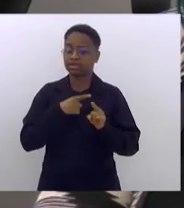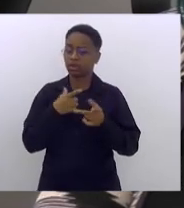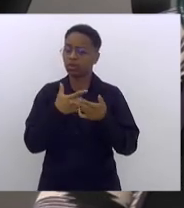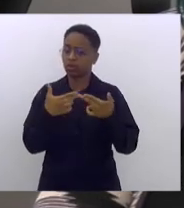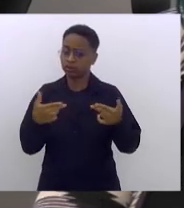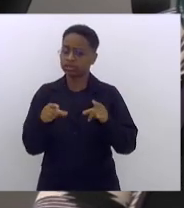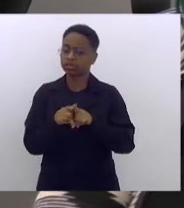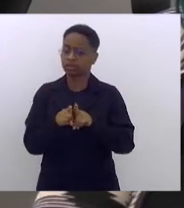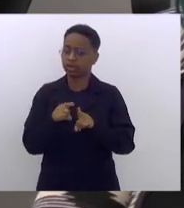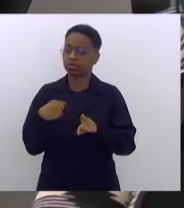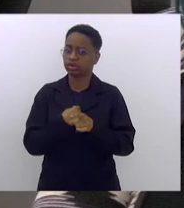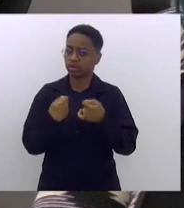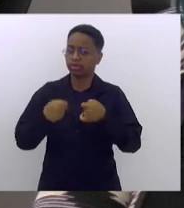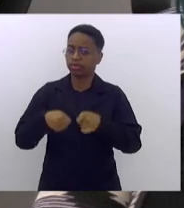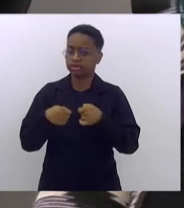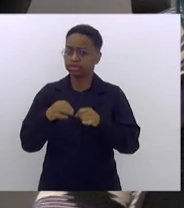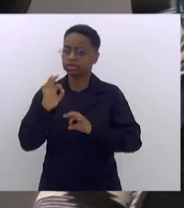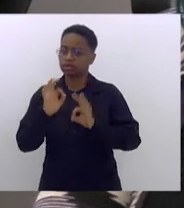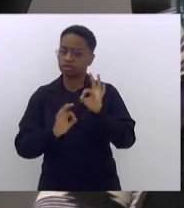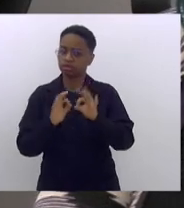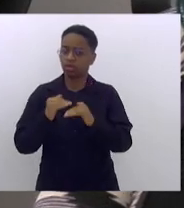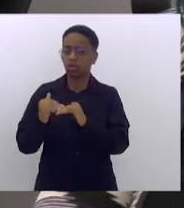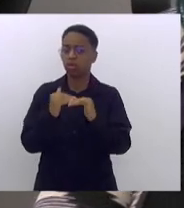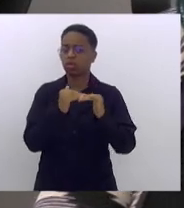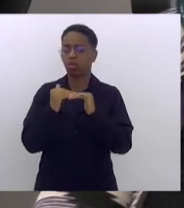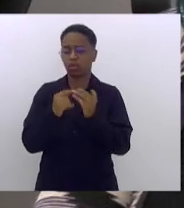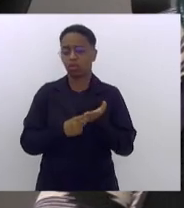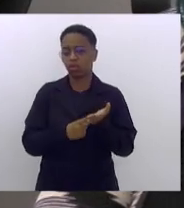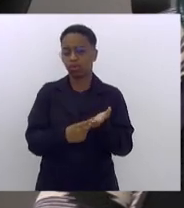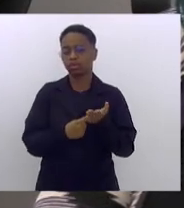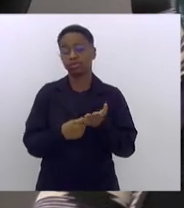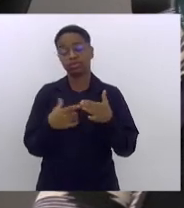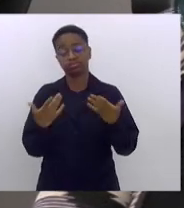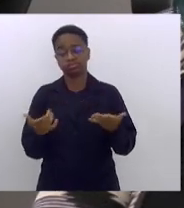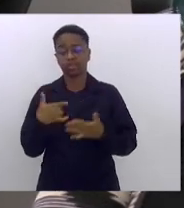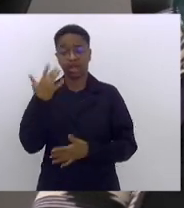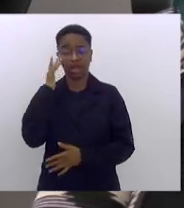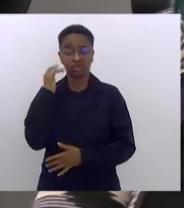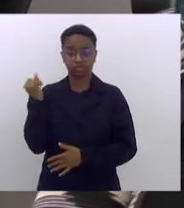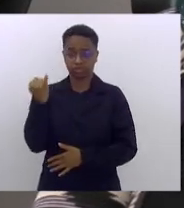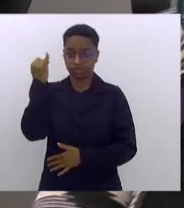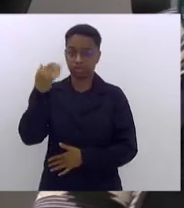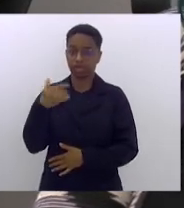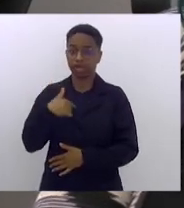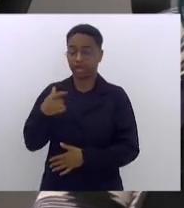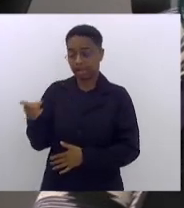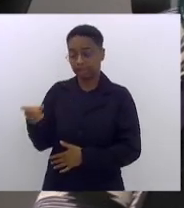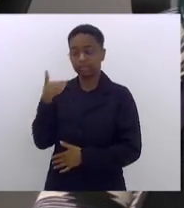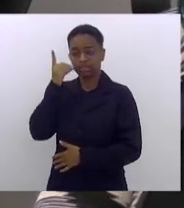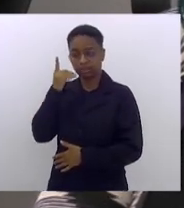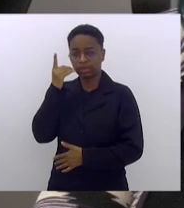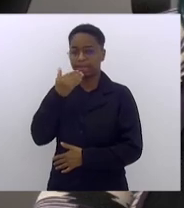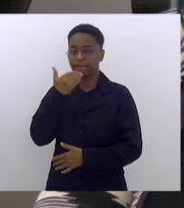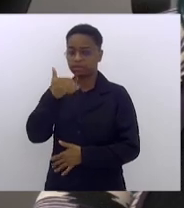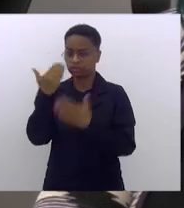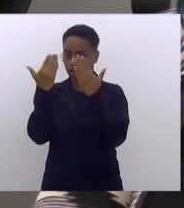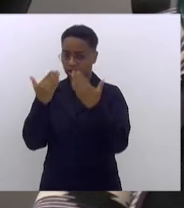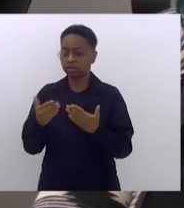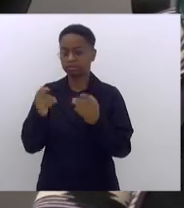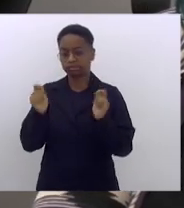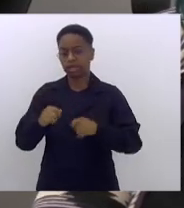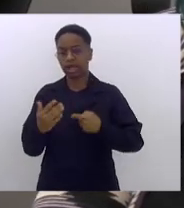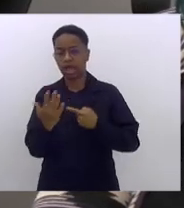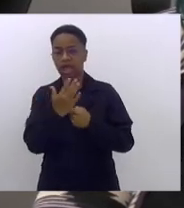gente tem que ser capaz de construir um mínimo de consenso. Acho que isso é muito importante. Então, acho que o deputado Carlos Mink pediu essas vistas, acho que pode nos ajudar